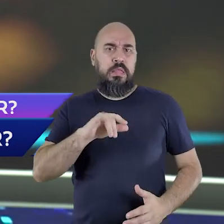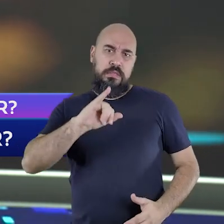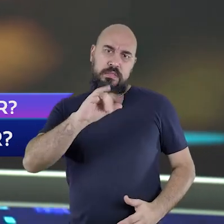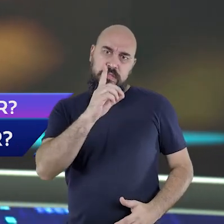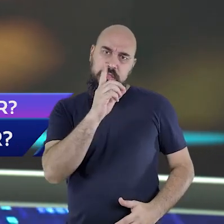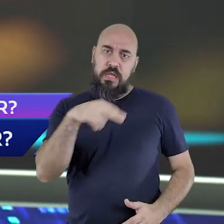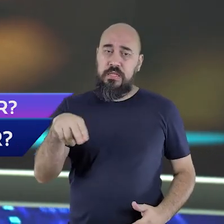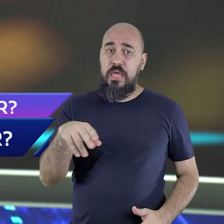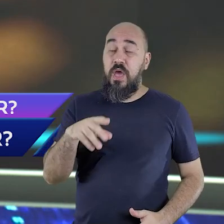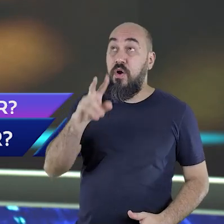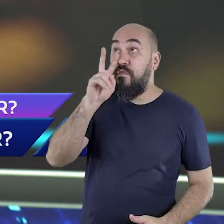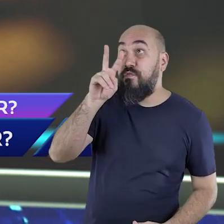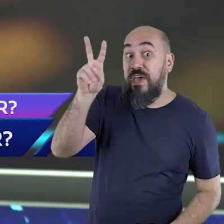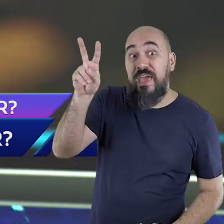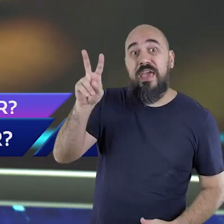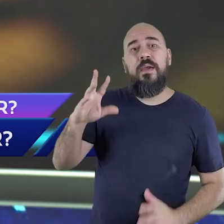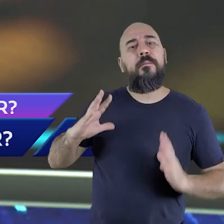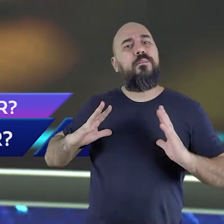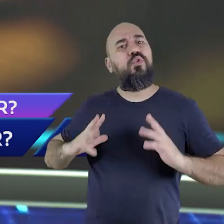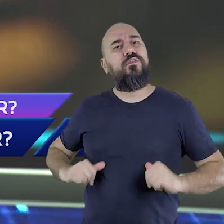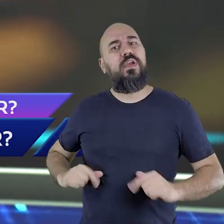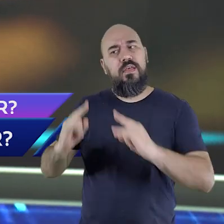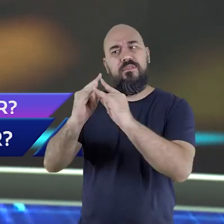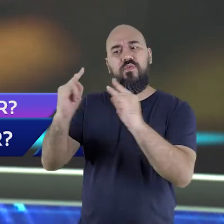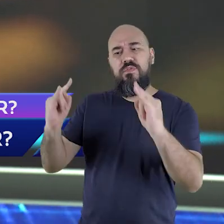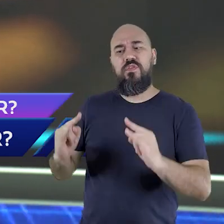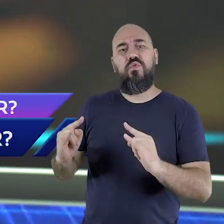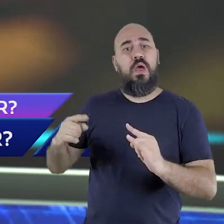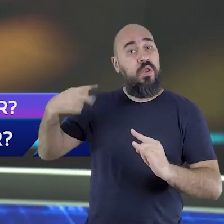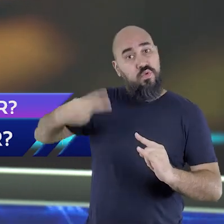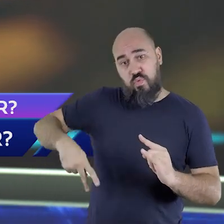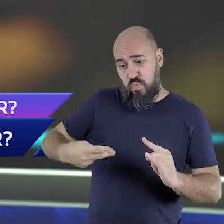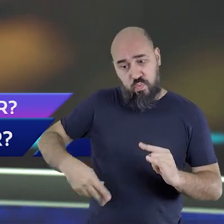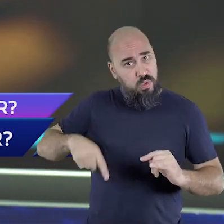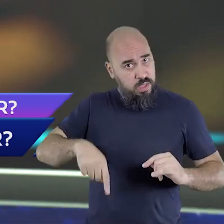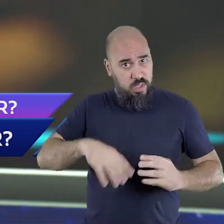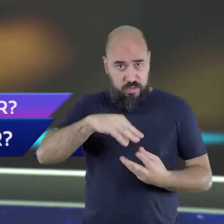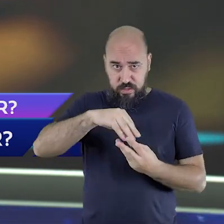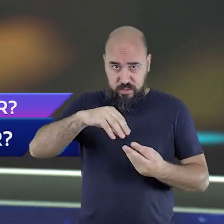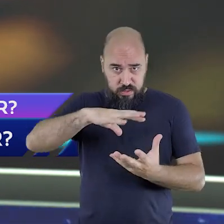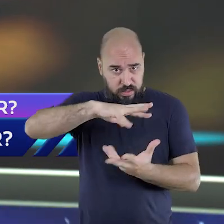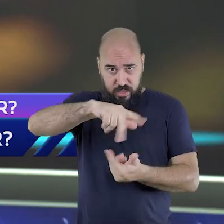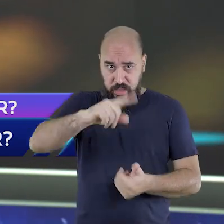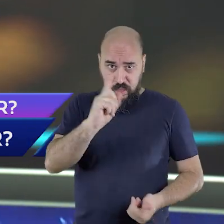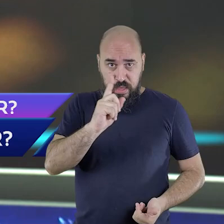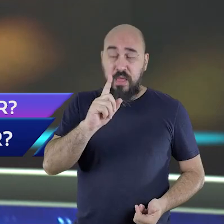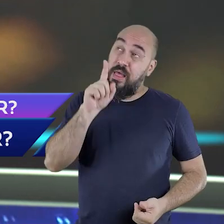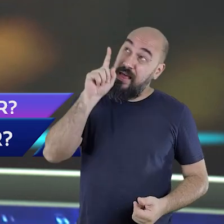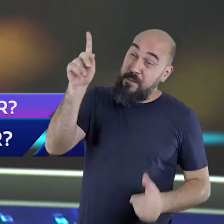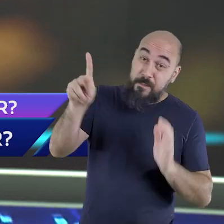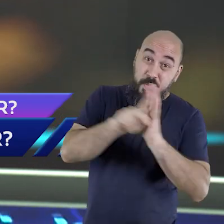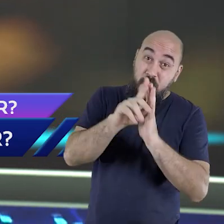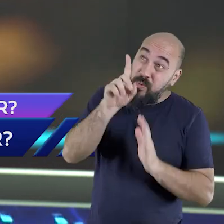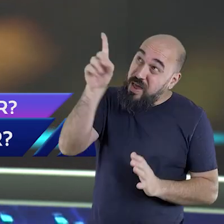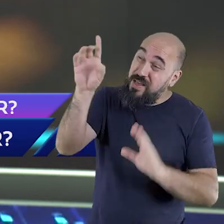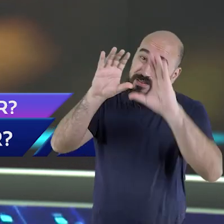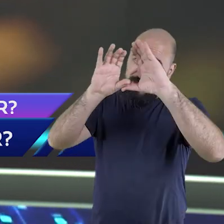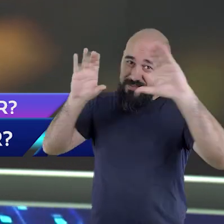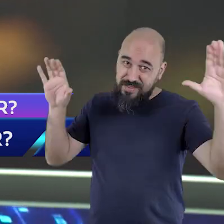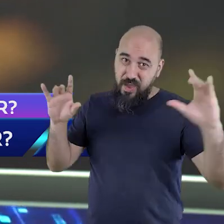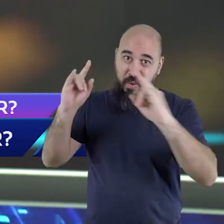o santuário que está lá no céu. Vamos então interpretar esta visão.